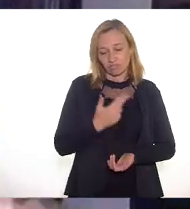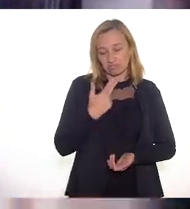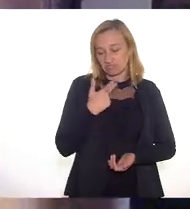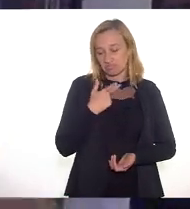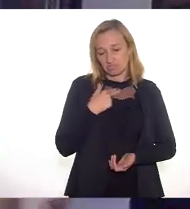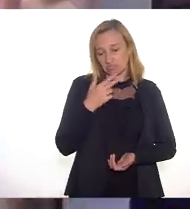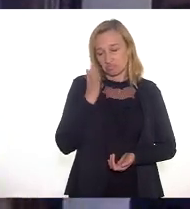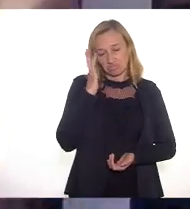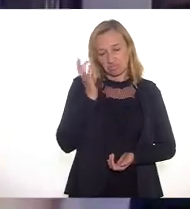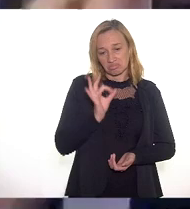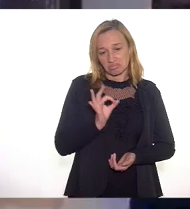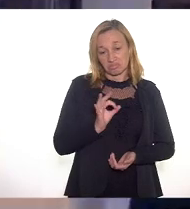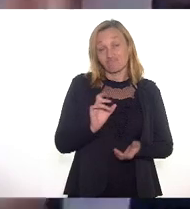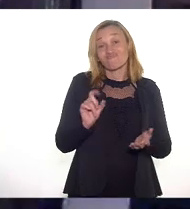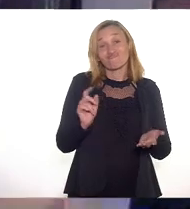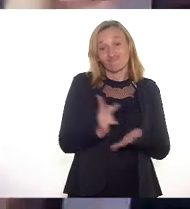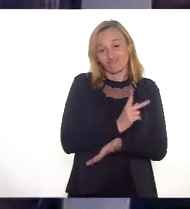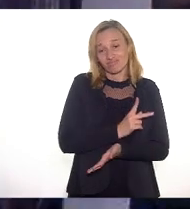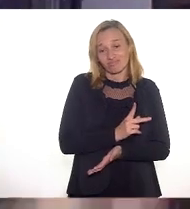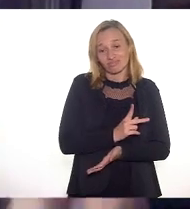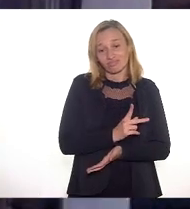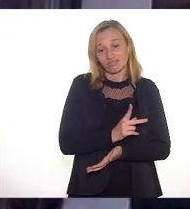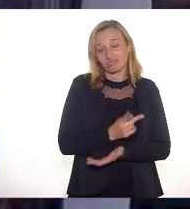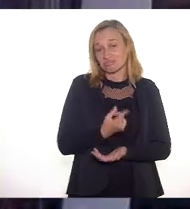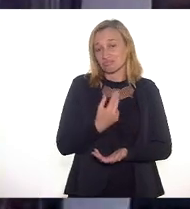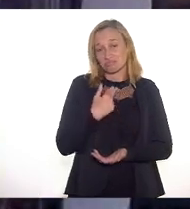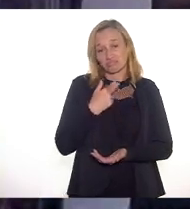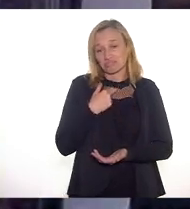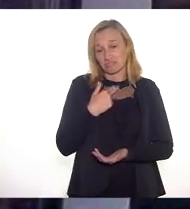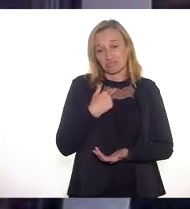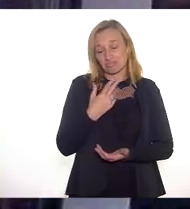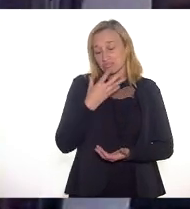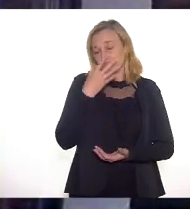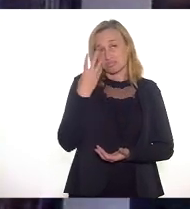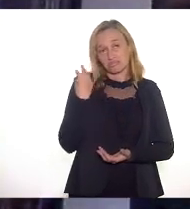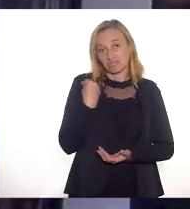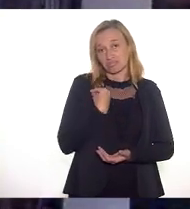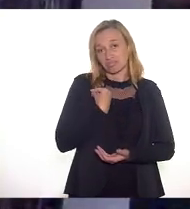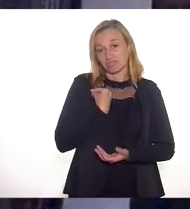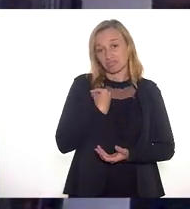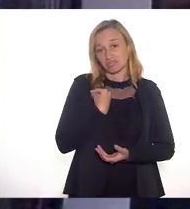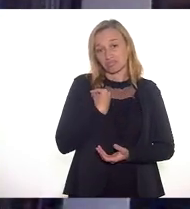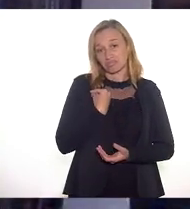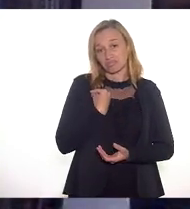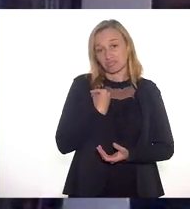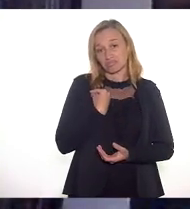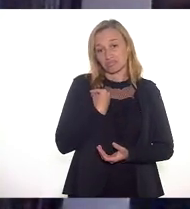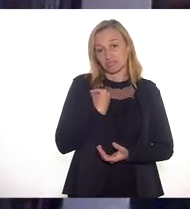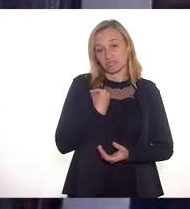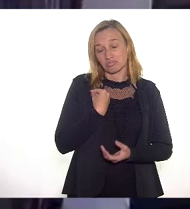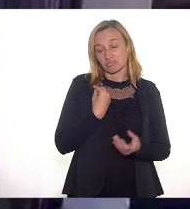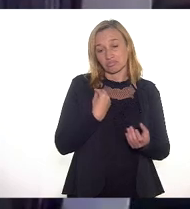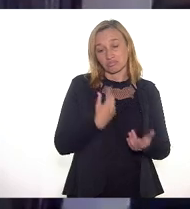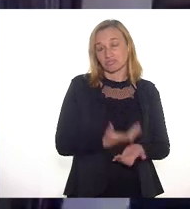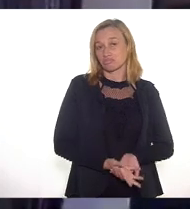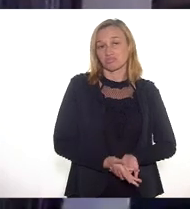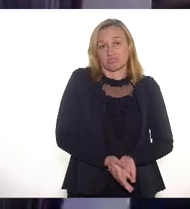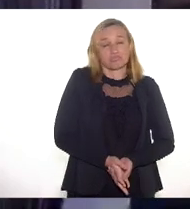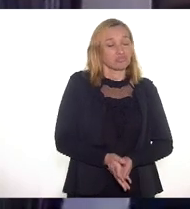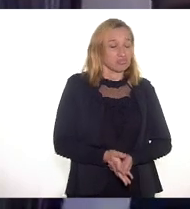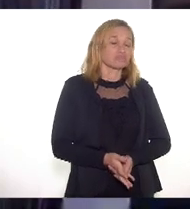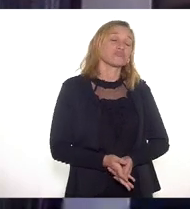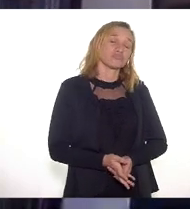entender. Aliás, o que acontece é o seguinte, nós não podemos, de forma alguma, esquecer e deixar de ficar indignado com o que